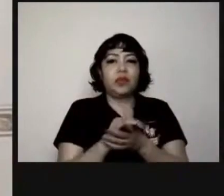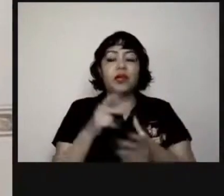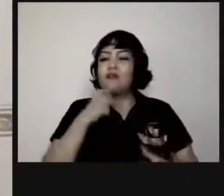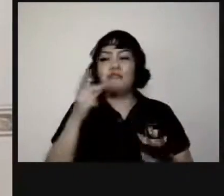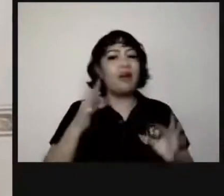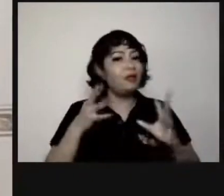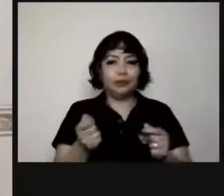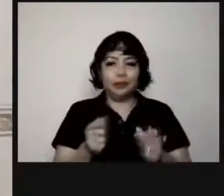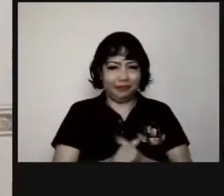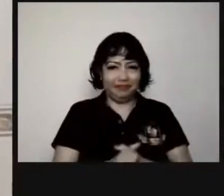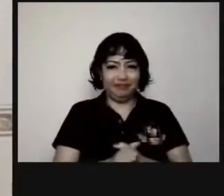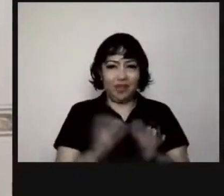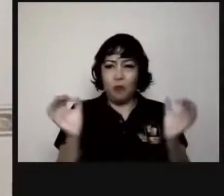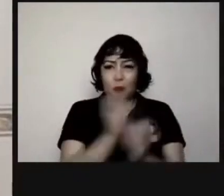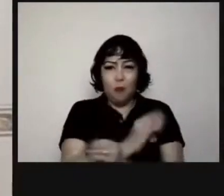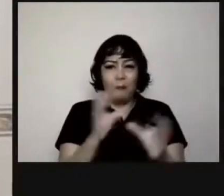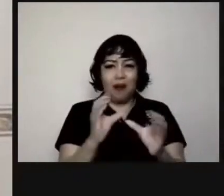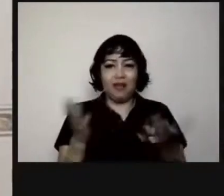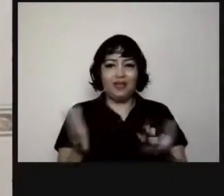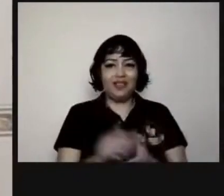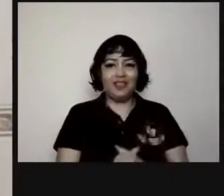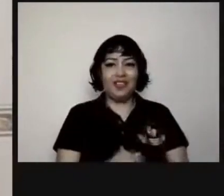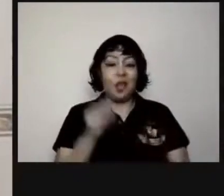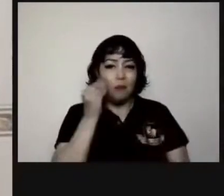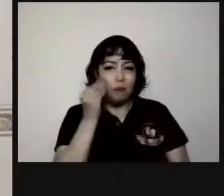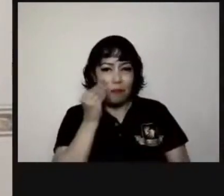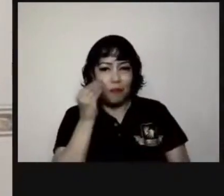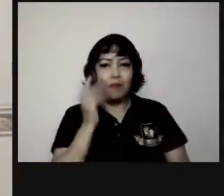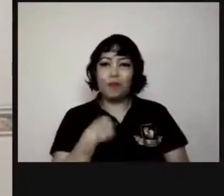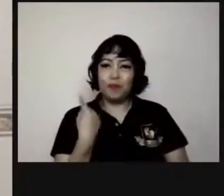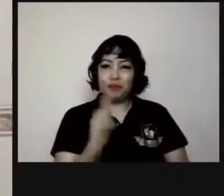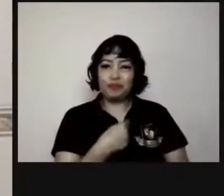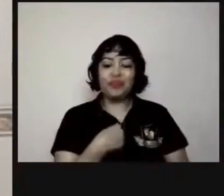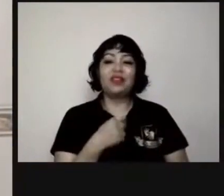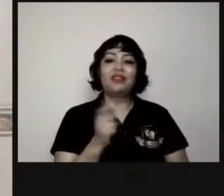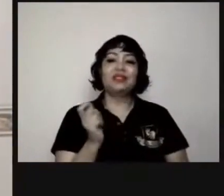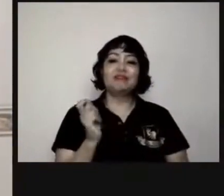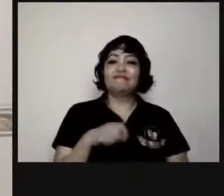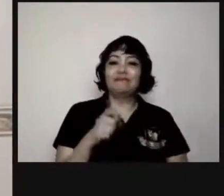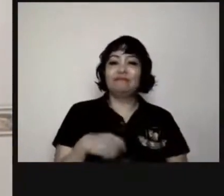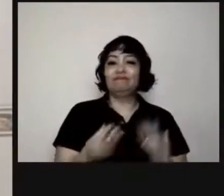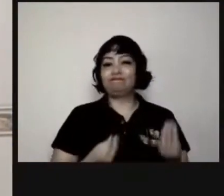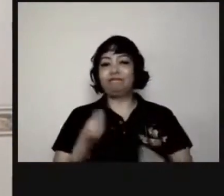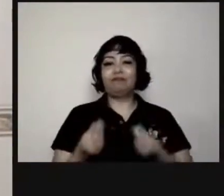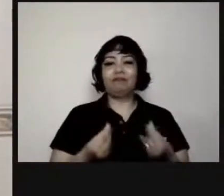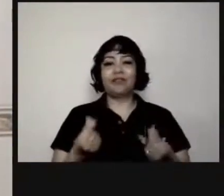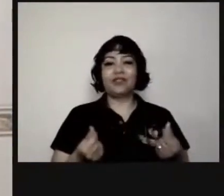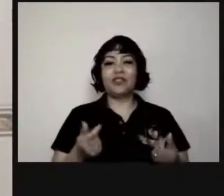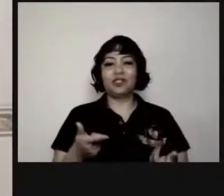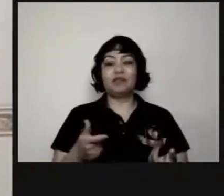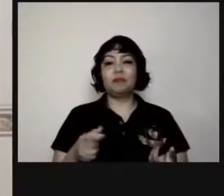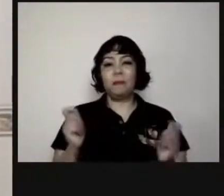tudo. Então, nos dá, assim, uma oportunidade de poder fazer uma